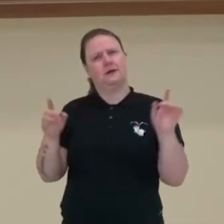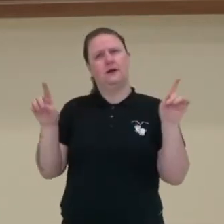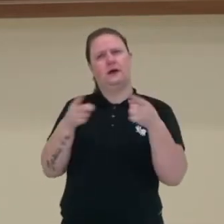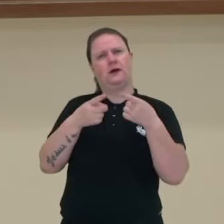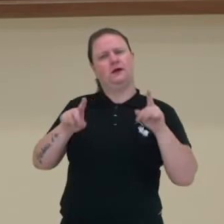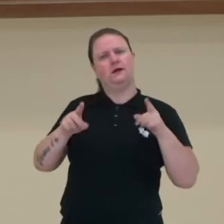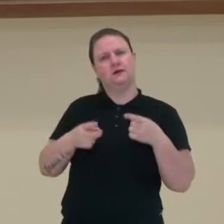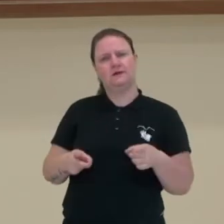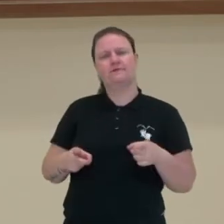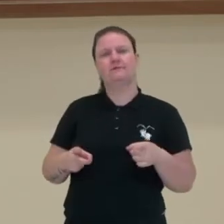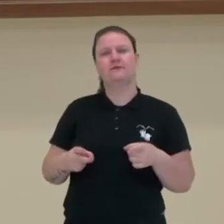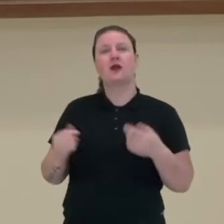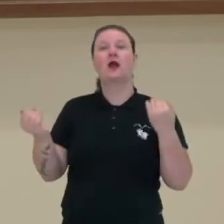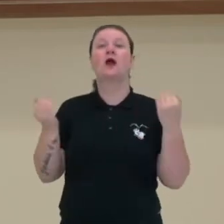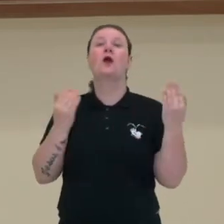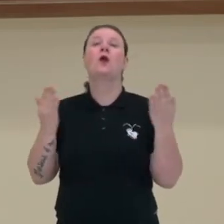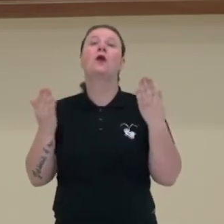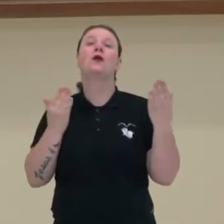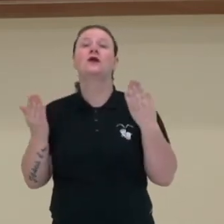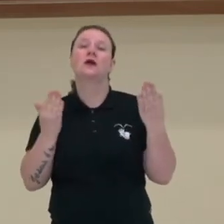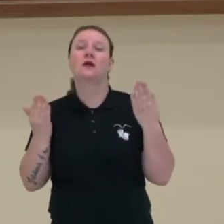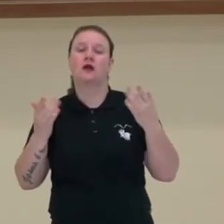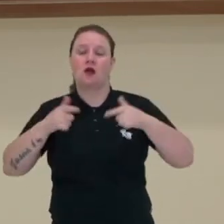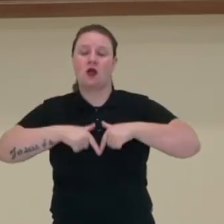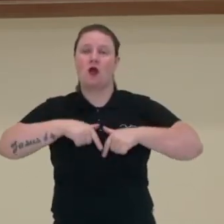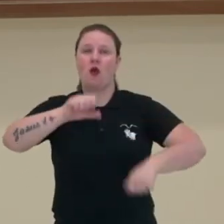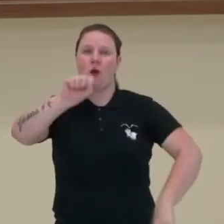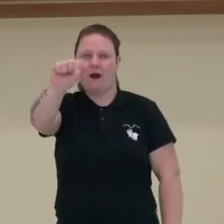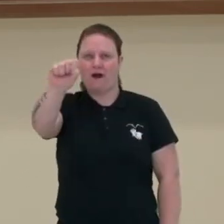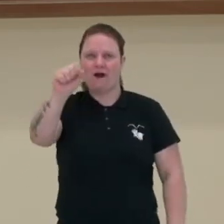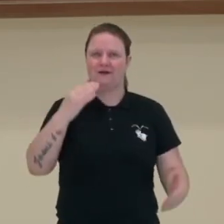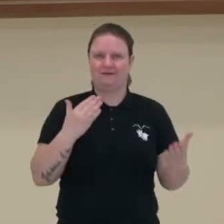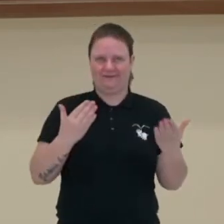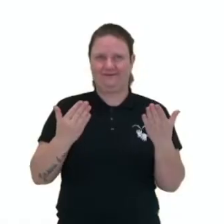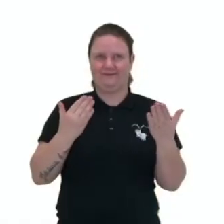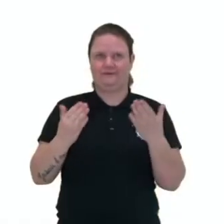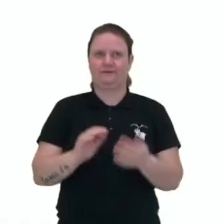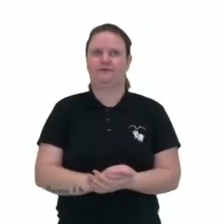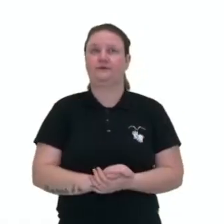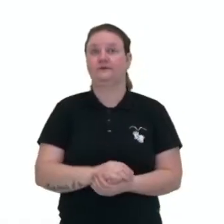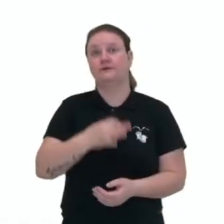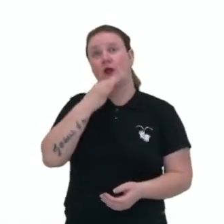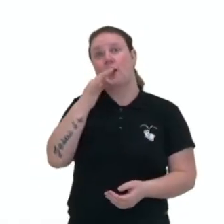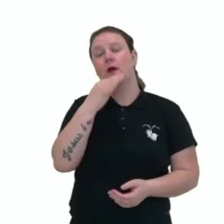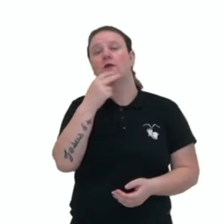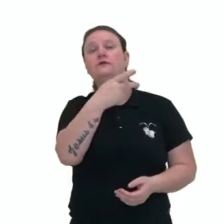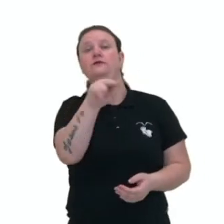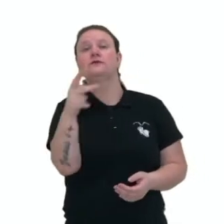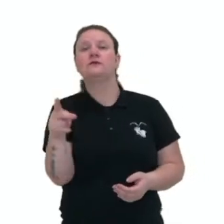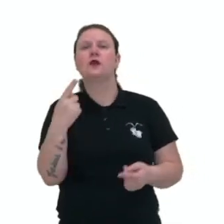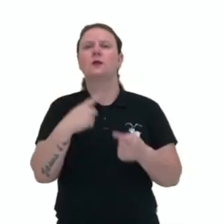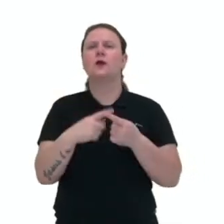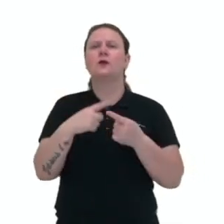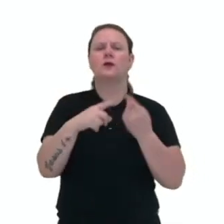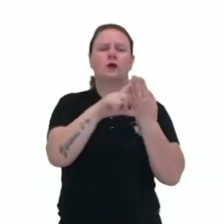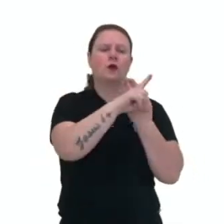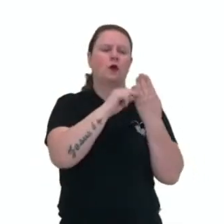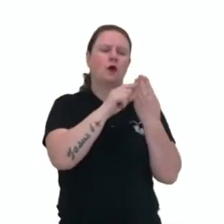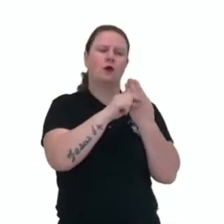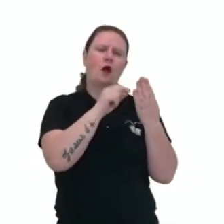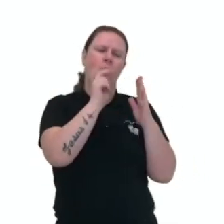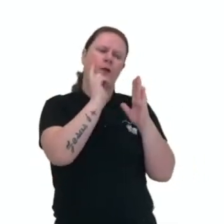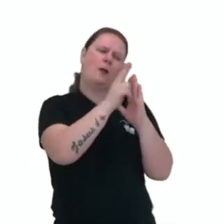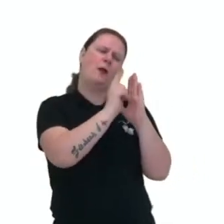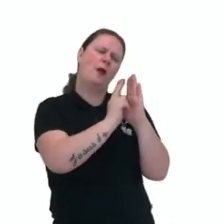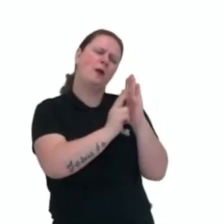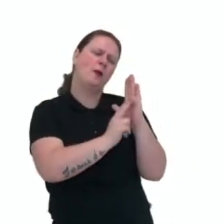heróico, comparado ao esforço de um herói. Na sua opinião, por que o autor fez uma lista de